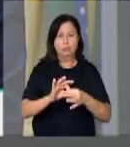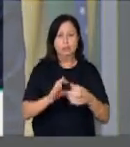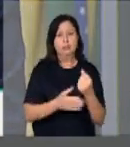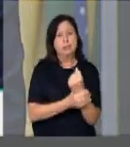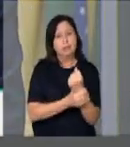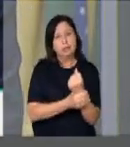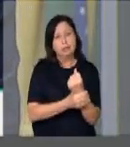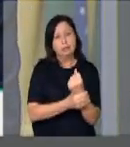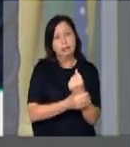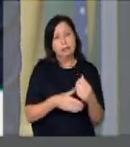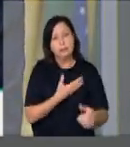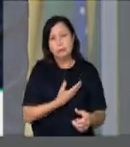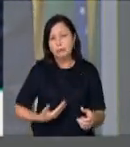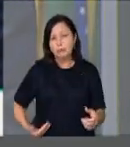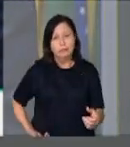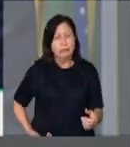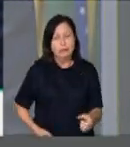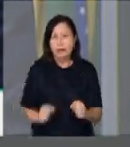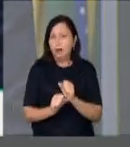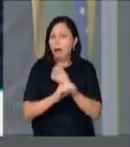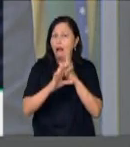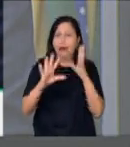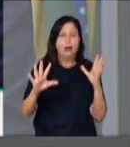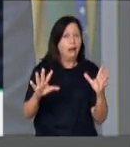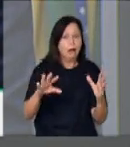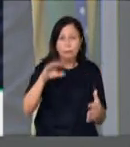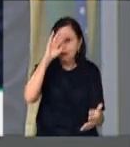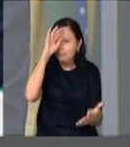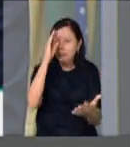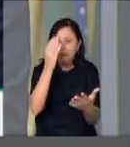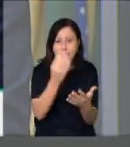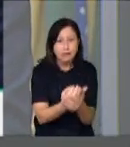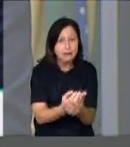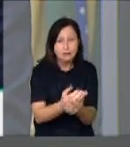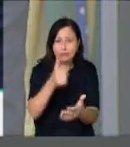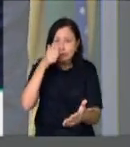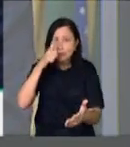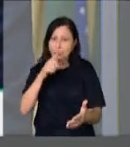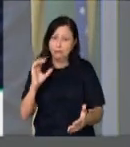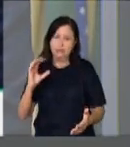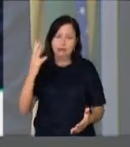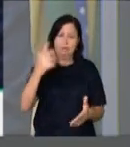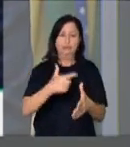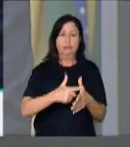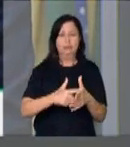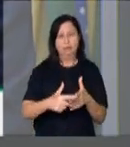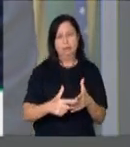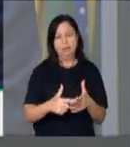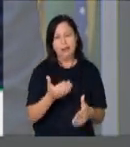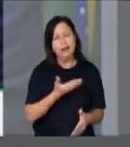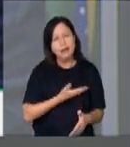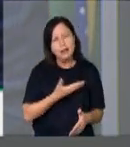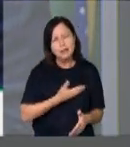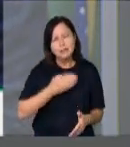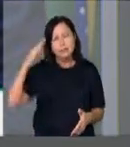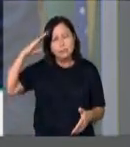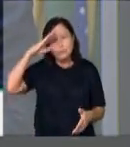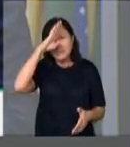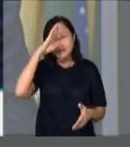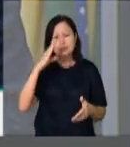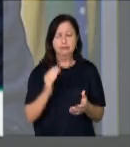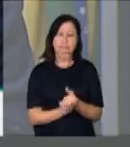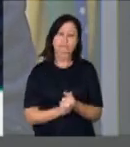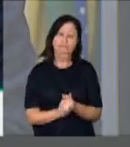isso não pode dar certo meu amigo bolsonaro você não pode